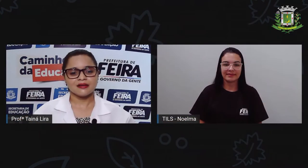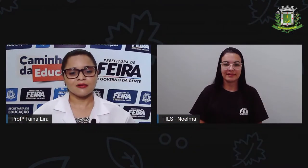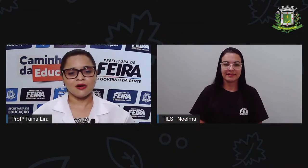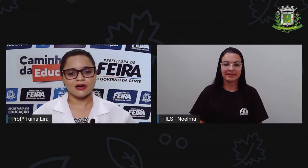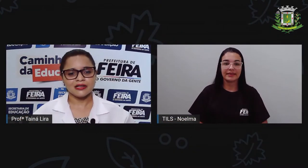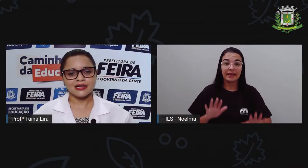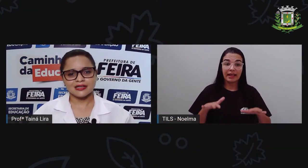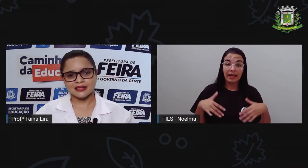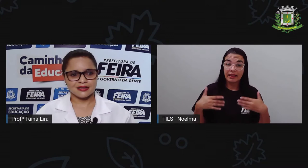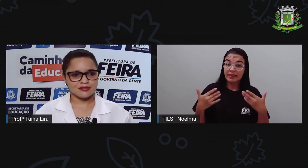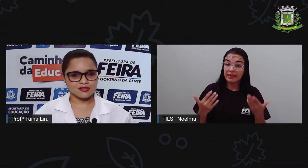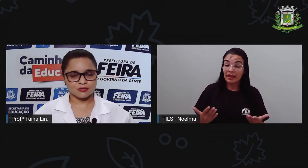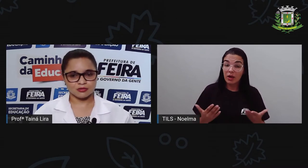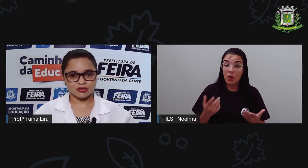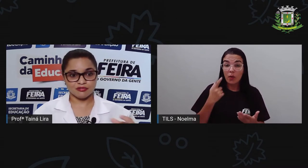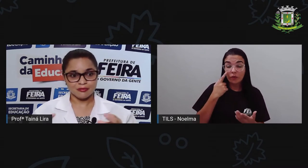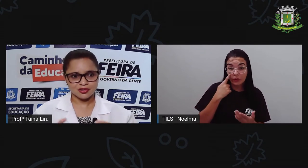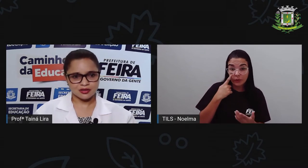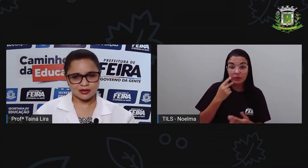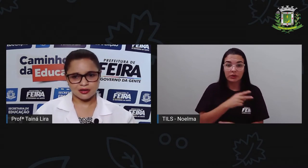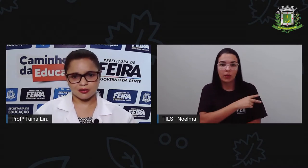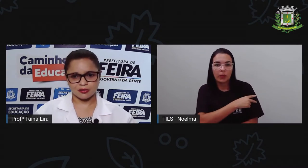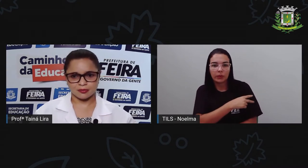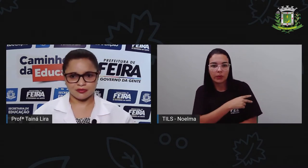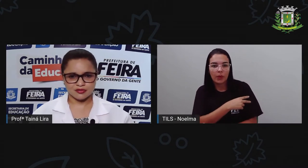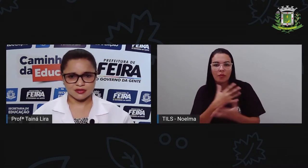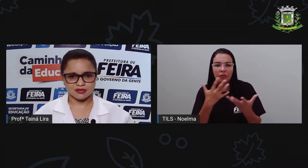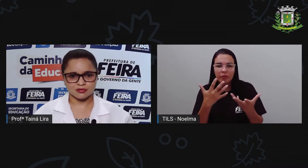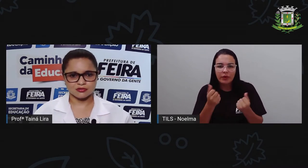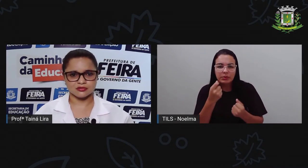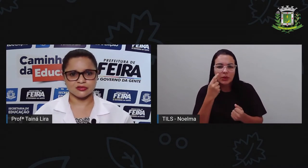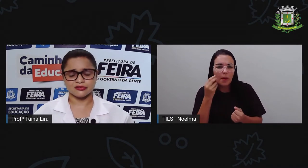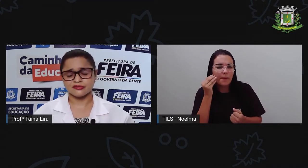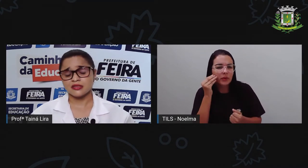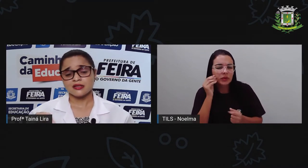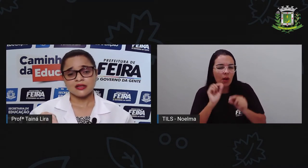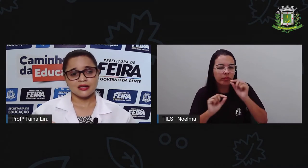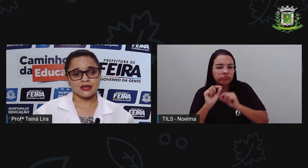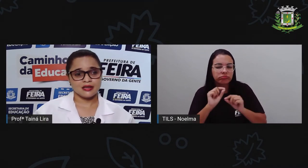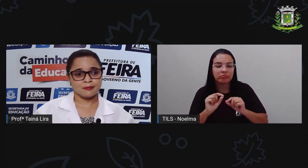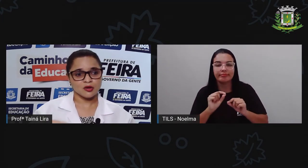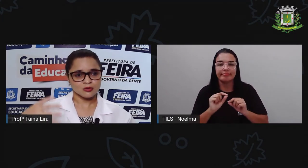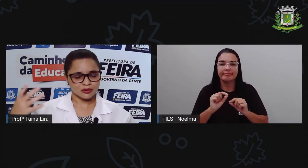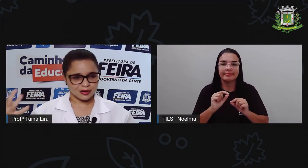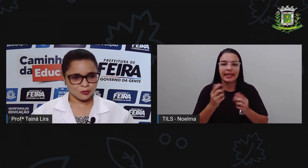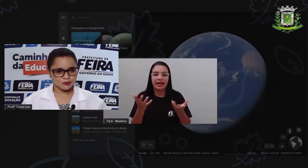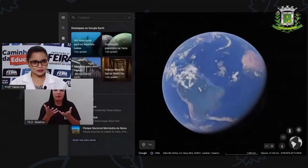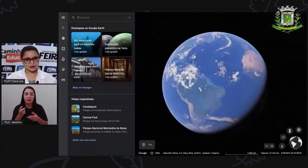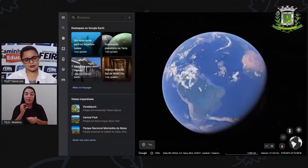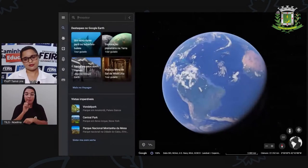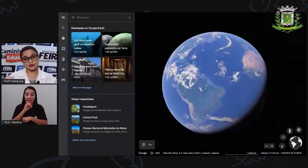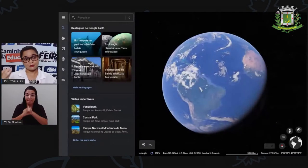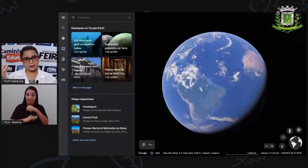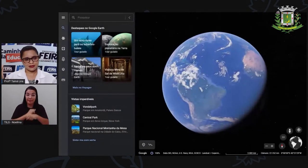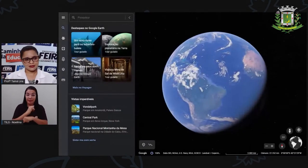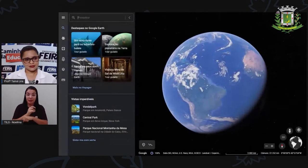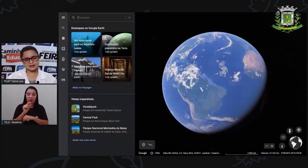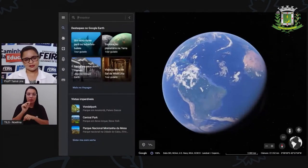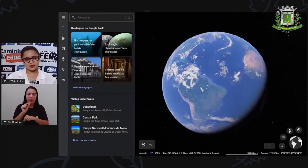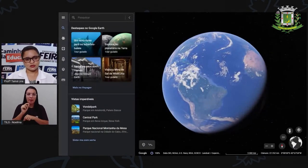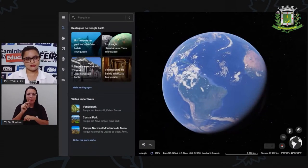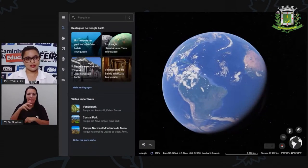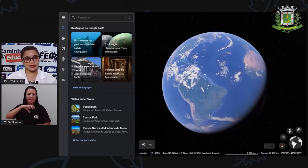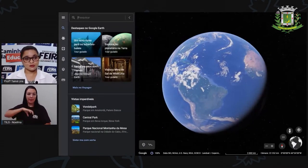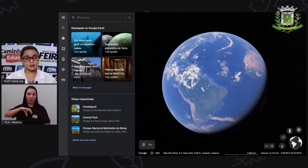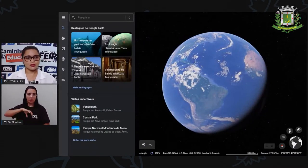Então, olha lá, segundo ano, vou mostrar aqui agora para vocês no Google Earth, Portugal, né? Que foi o país